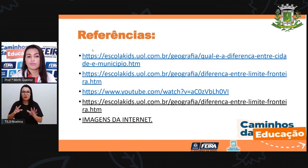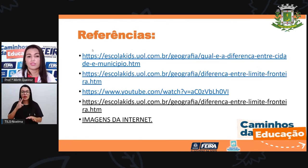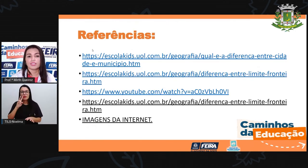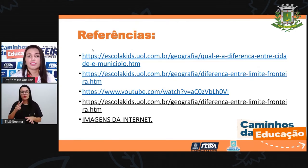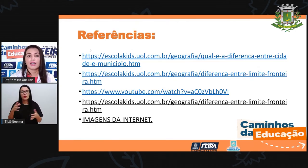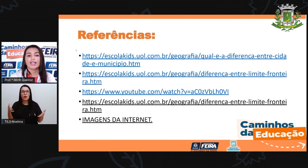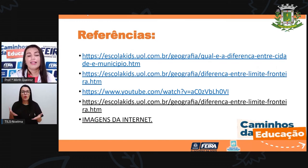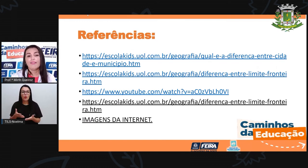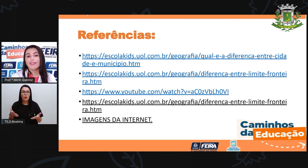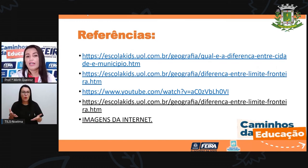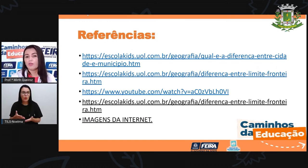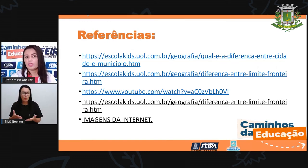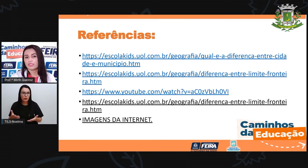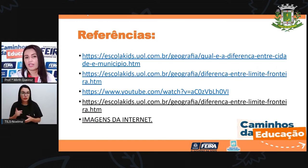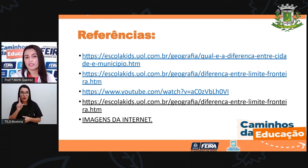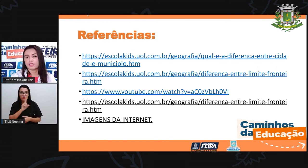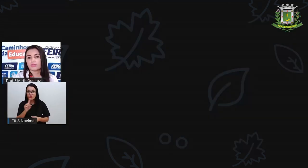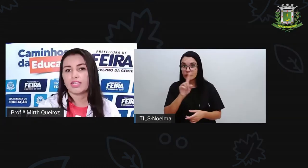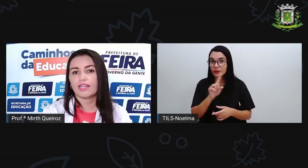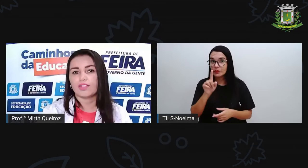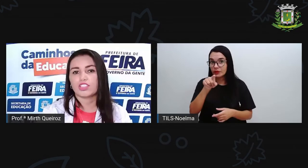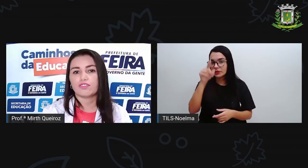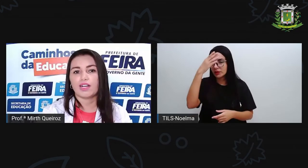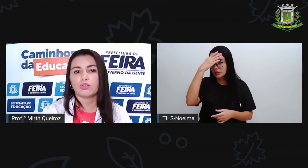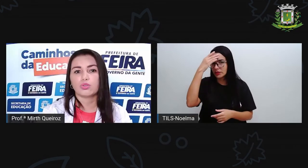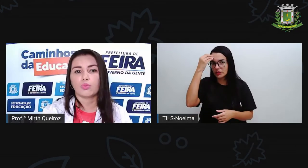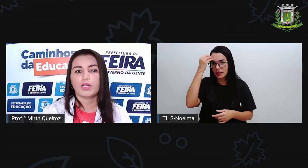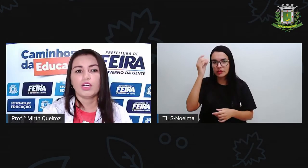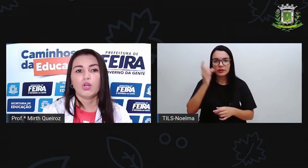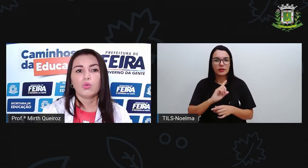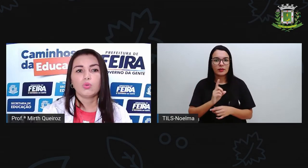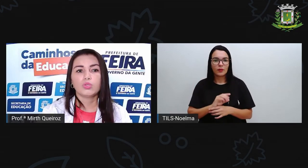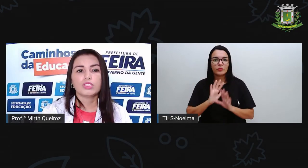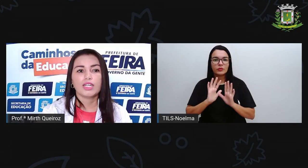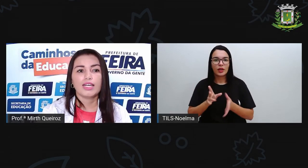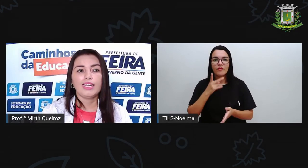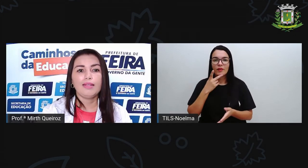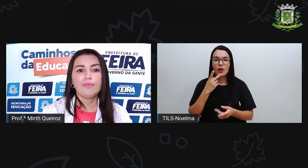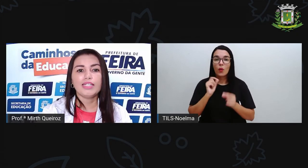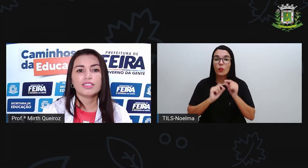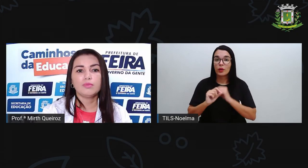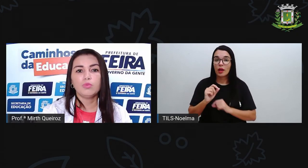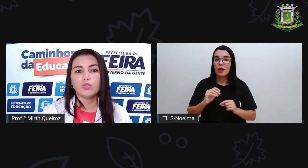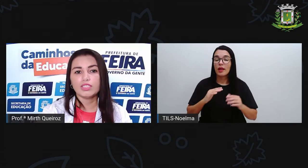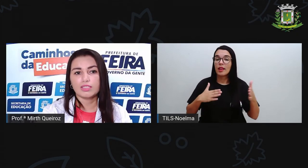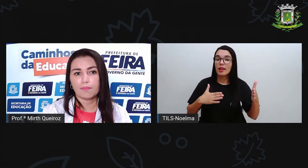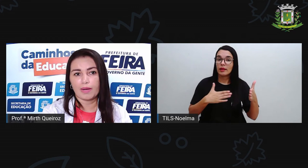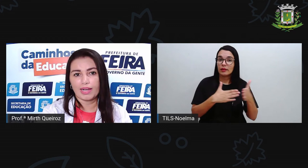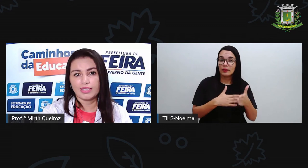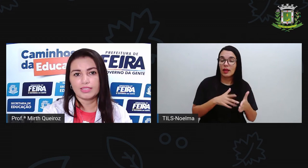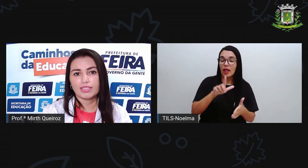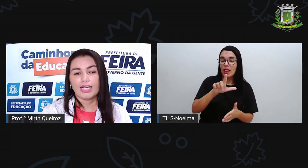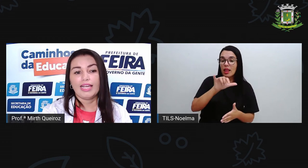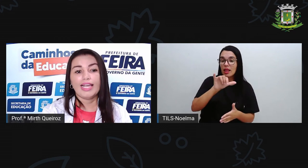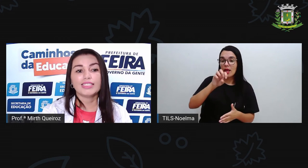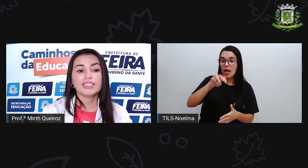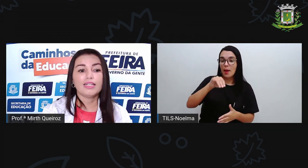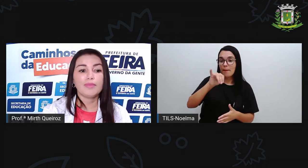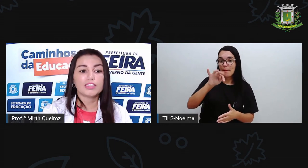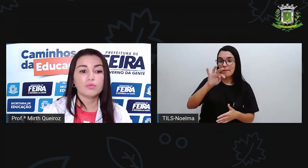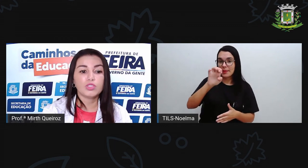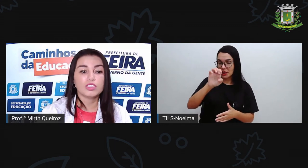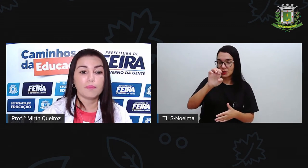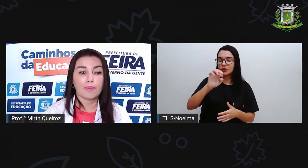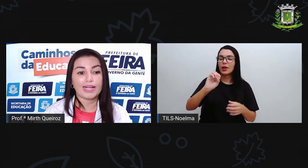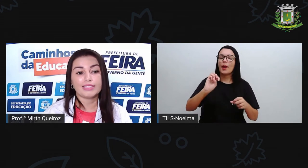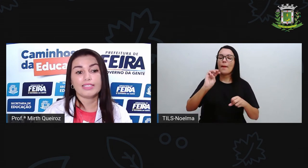hoje, para que vocês não esqueçam, certo? A gente falou sobre os limites municipais, esses